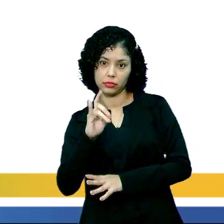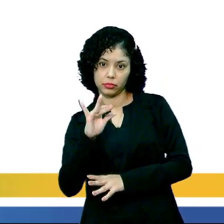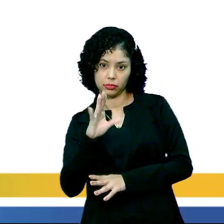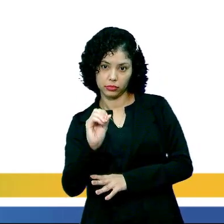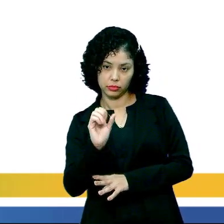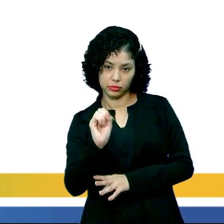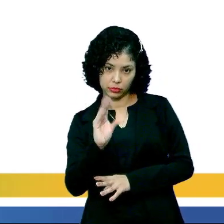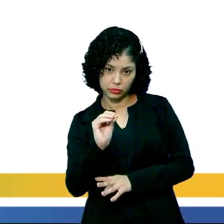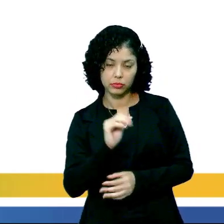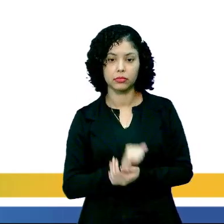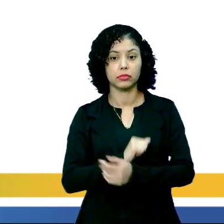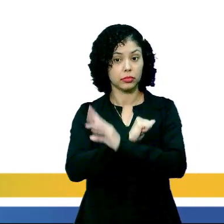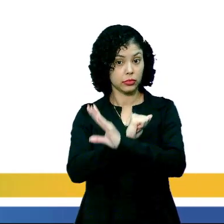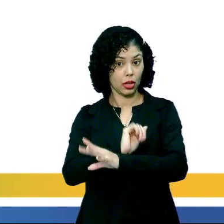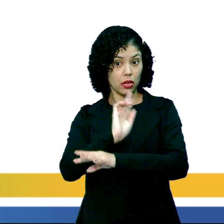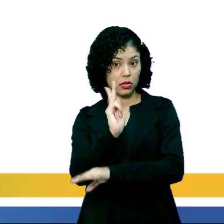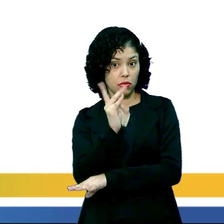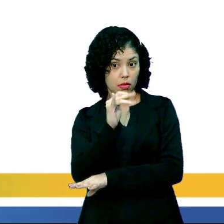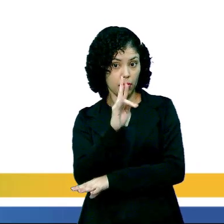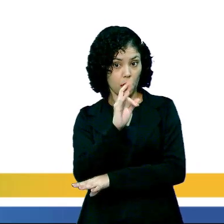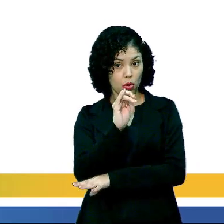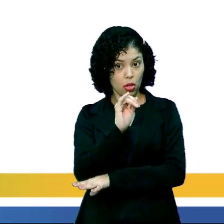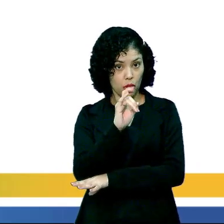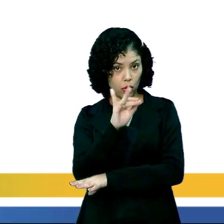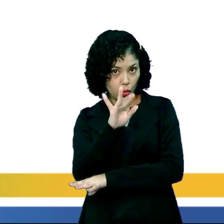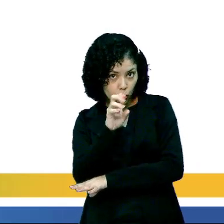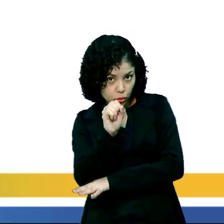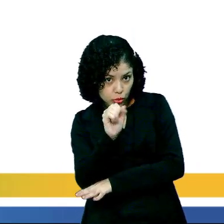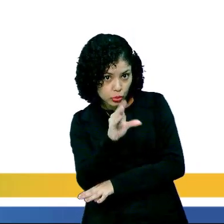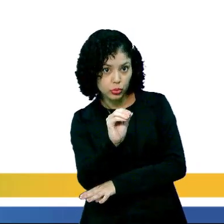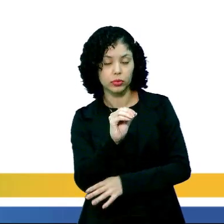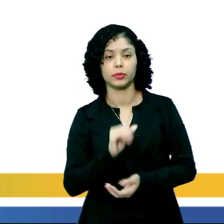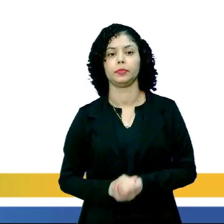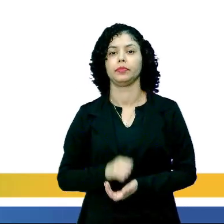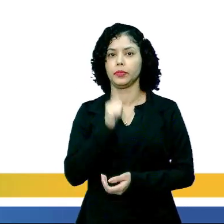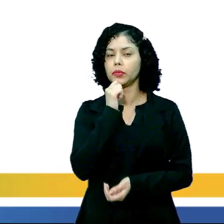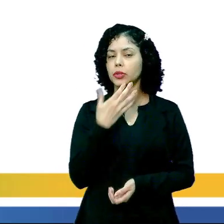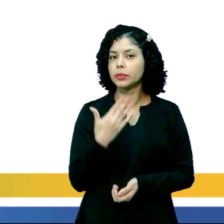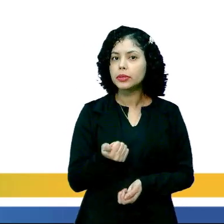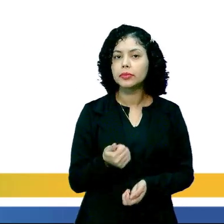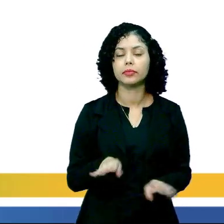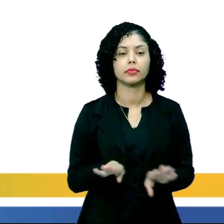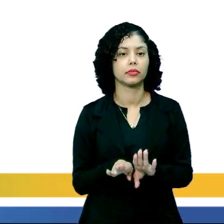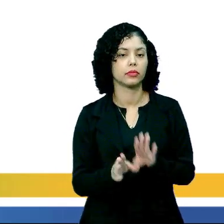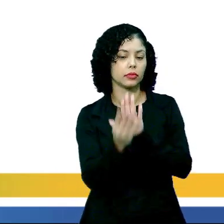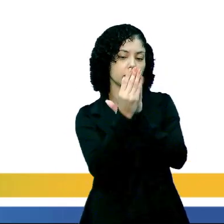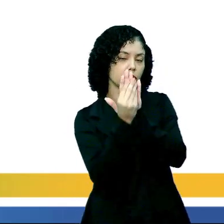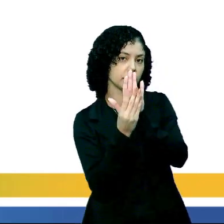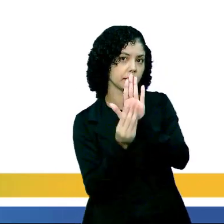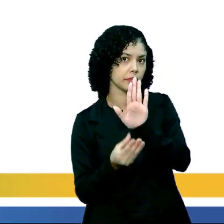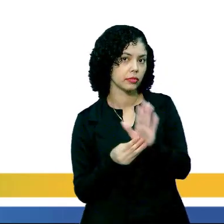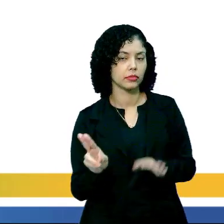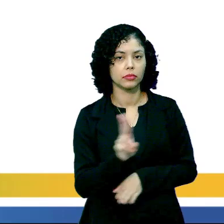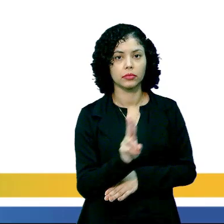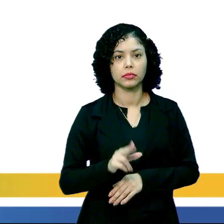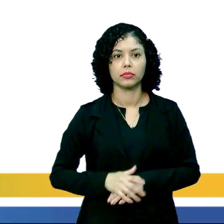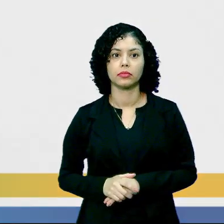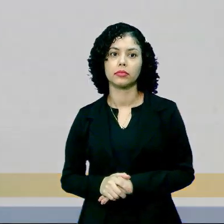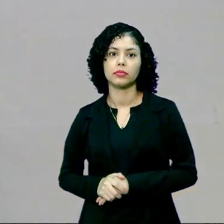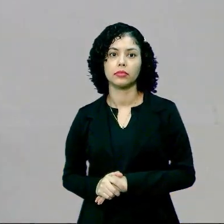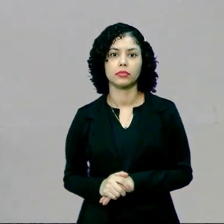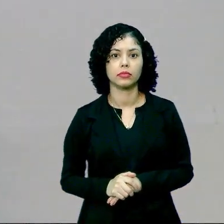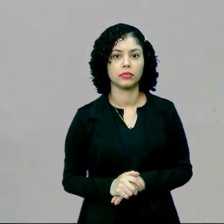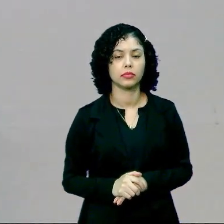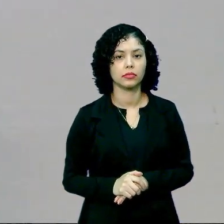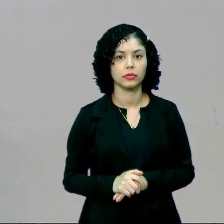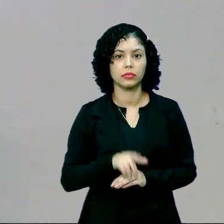e ácido hipocloroso tudo bem assim nós identificamos Então como que dá nome ao ácido o